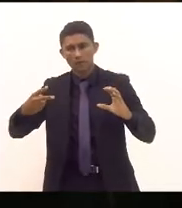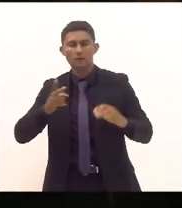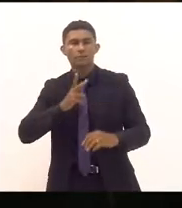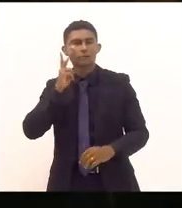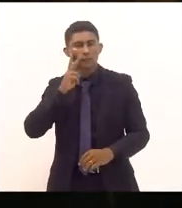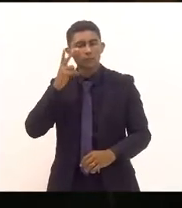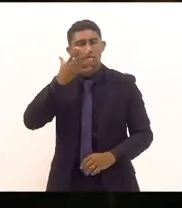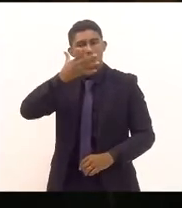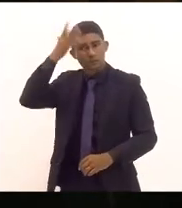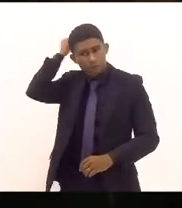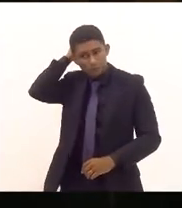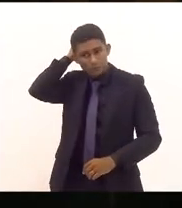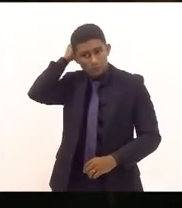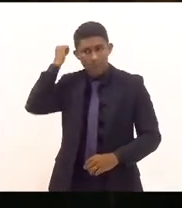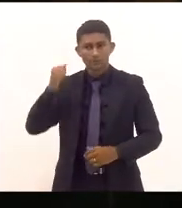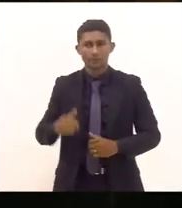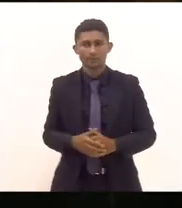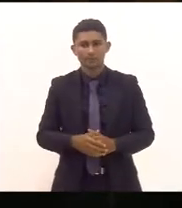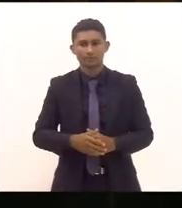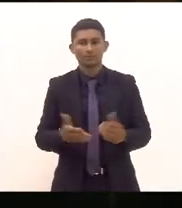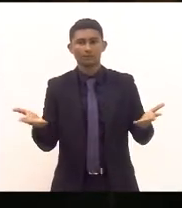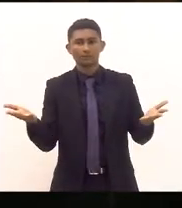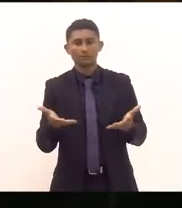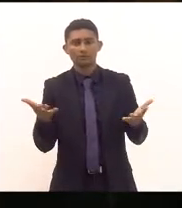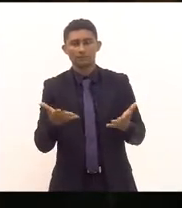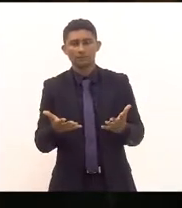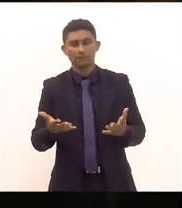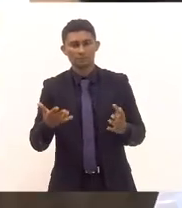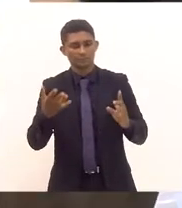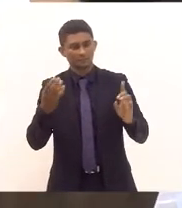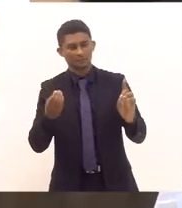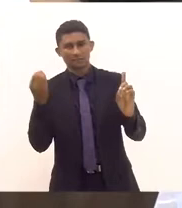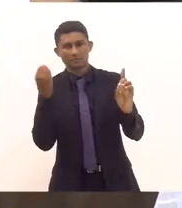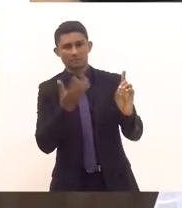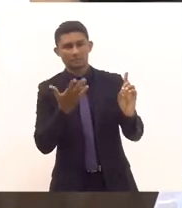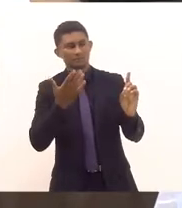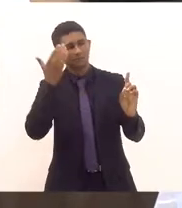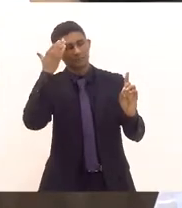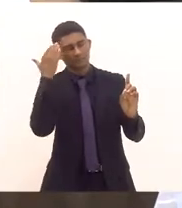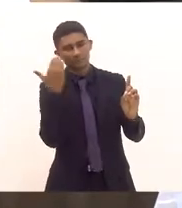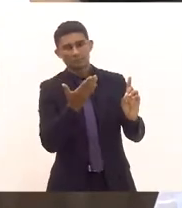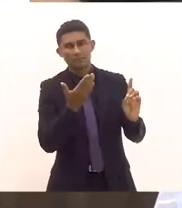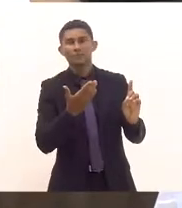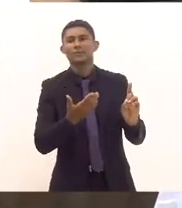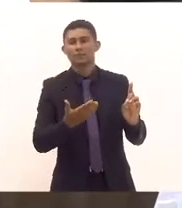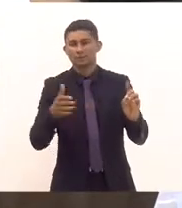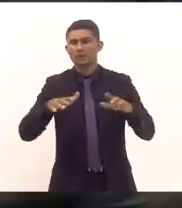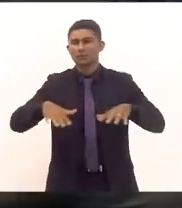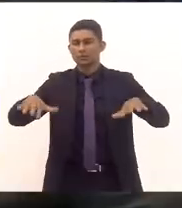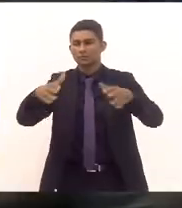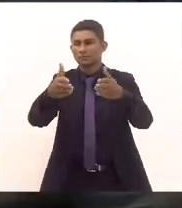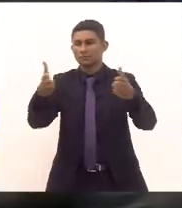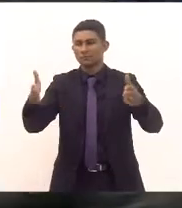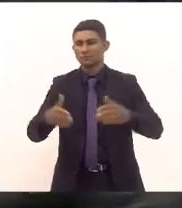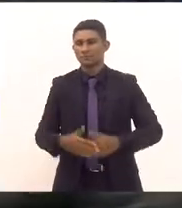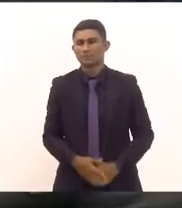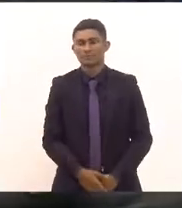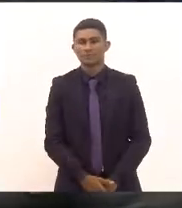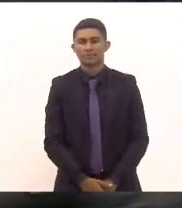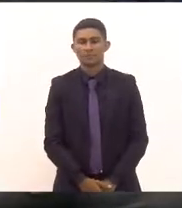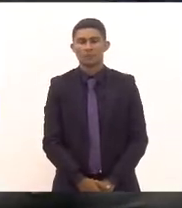Vereador Tarcísio Motta passo a entregar a Moção para você E agradecendo mais uma vez obrigado a todos